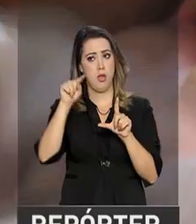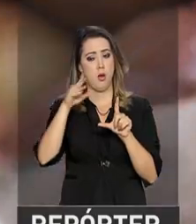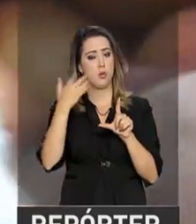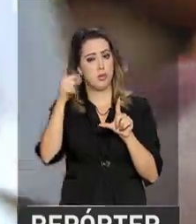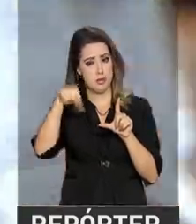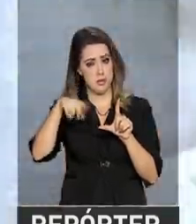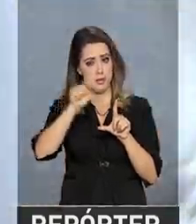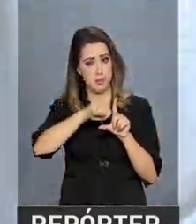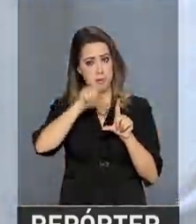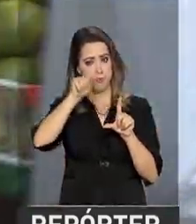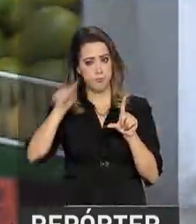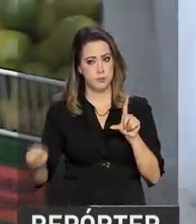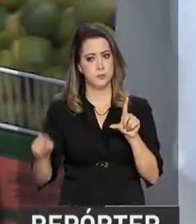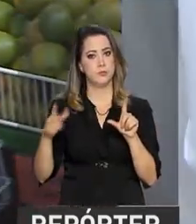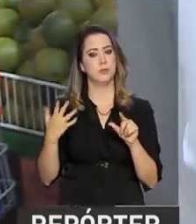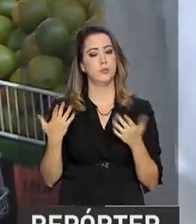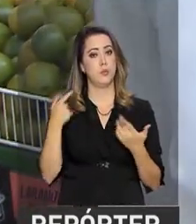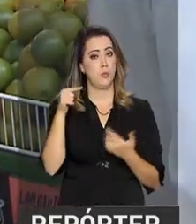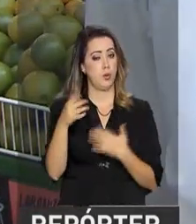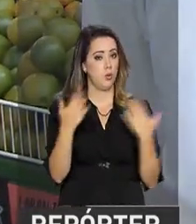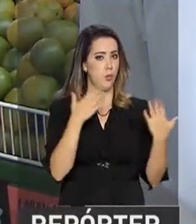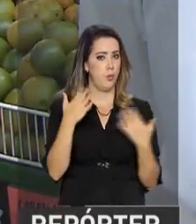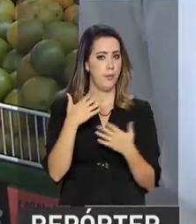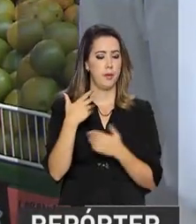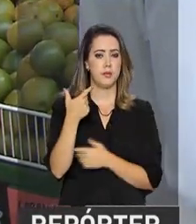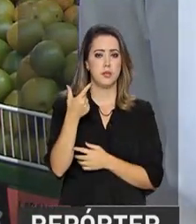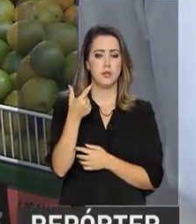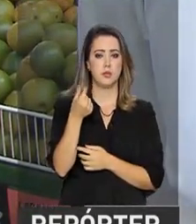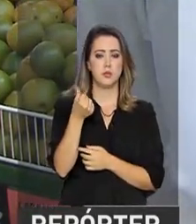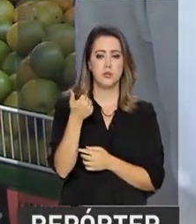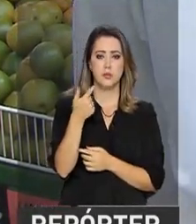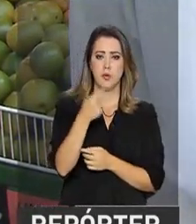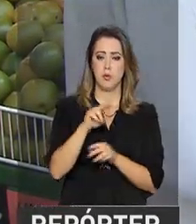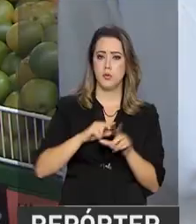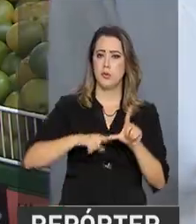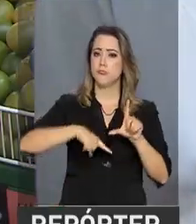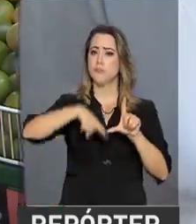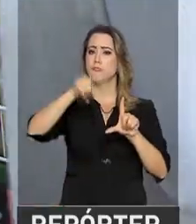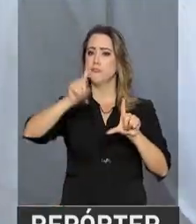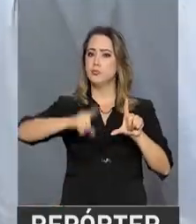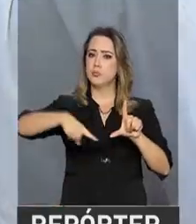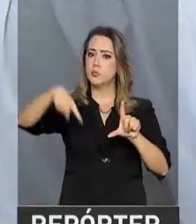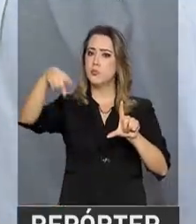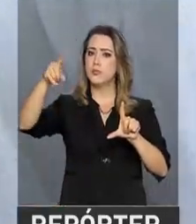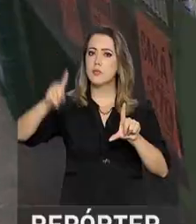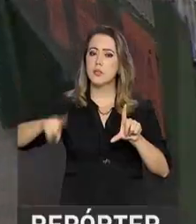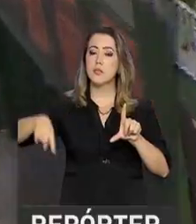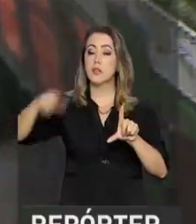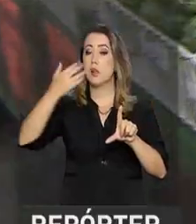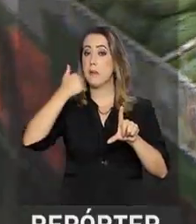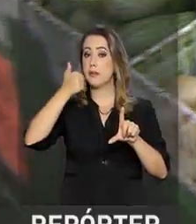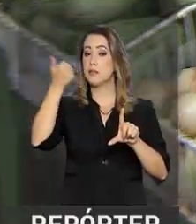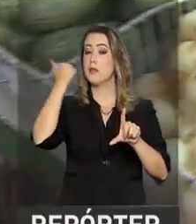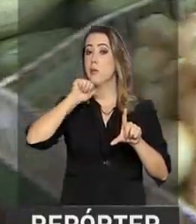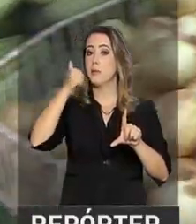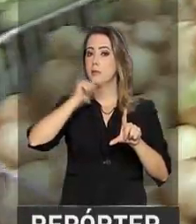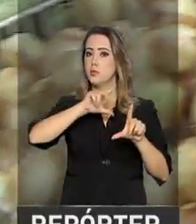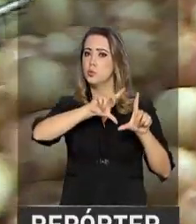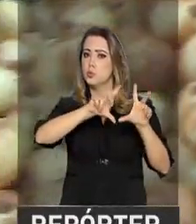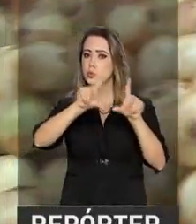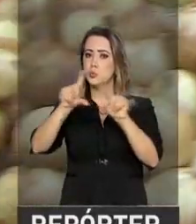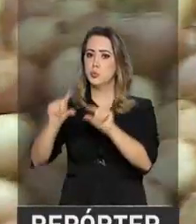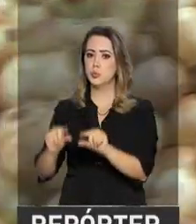em relação a 2000 17 a variação acumulada nos produtos de comida e bebida caíram de preço